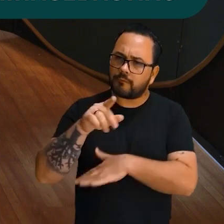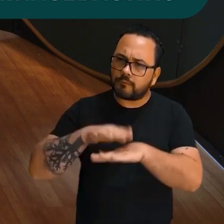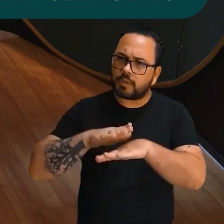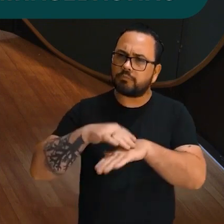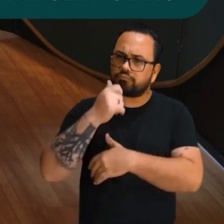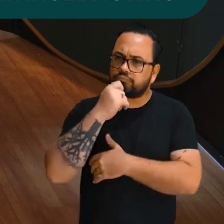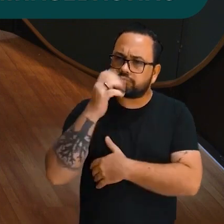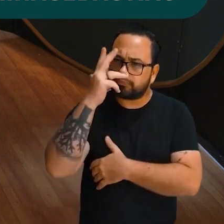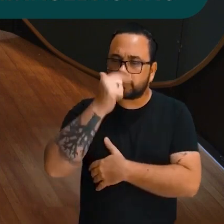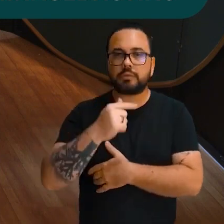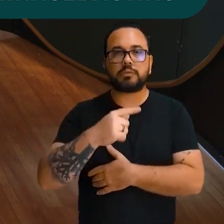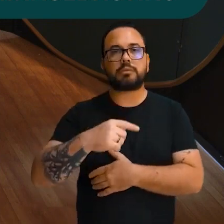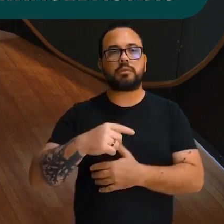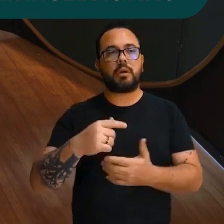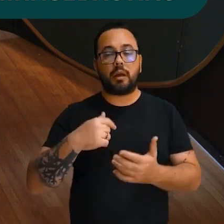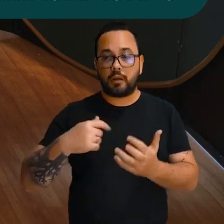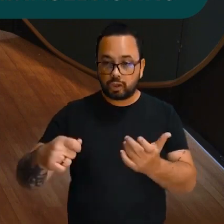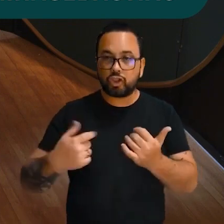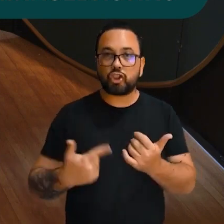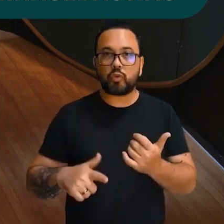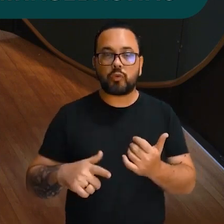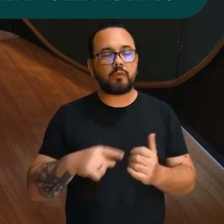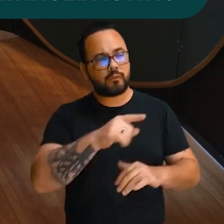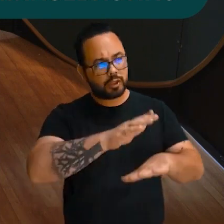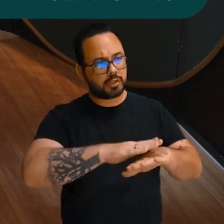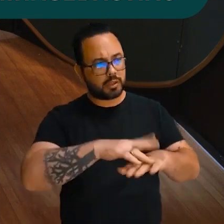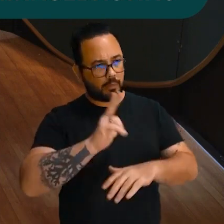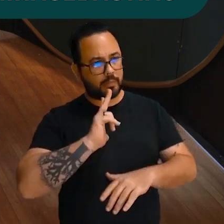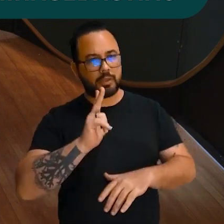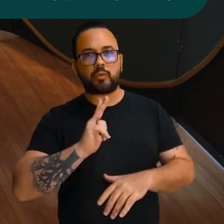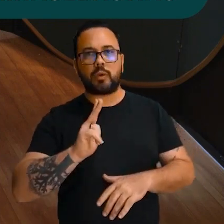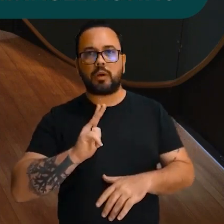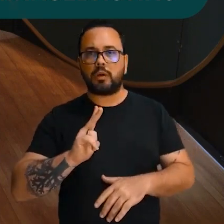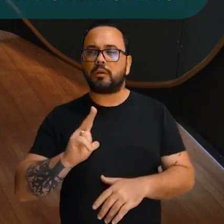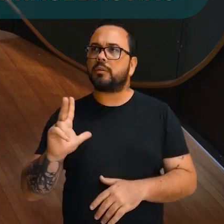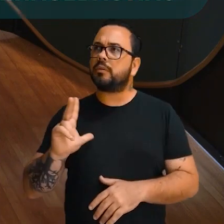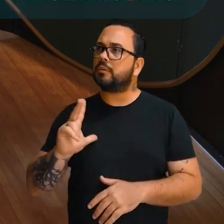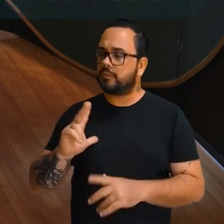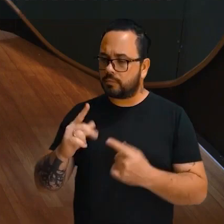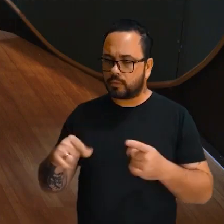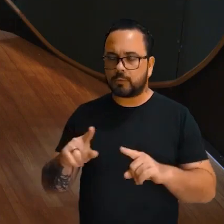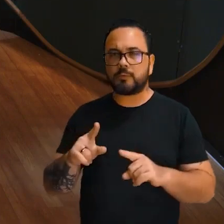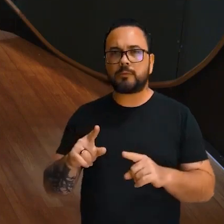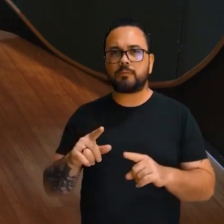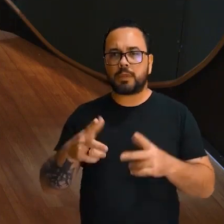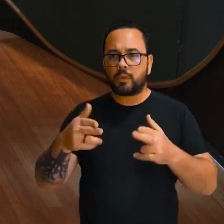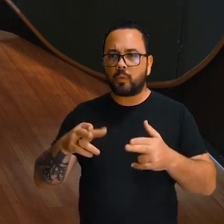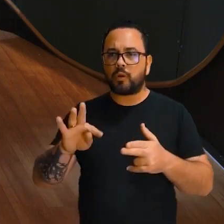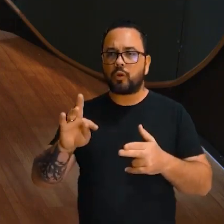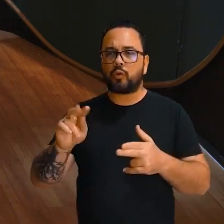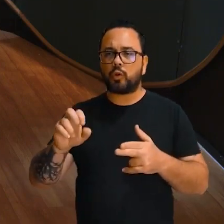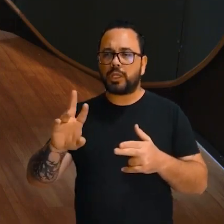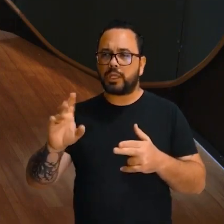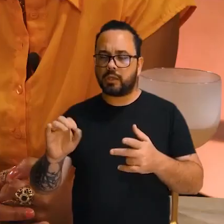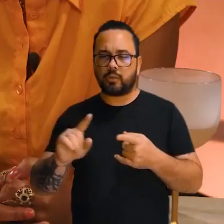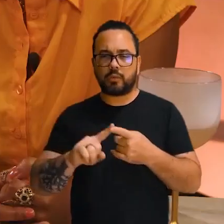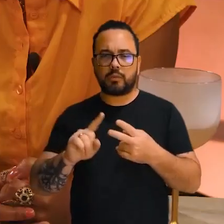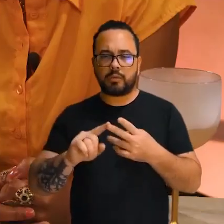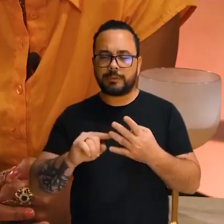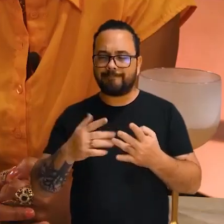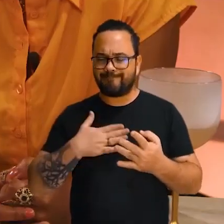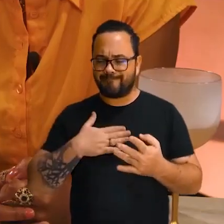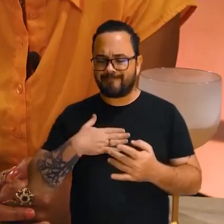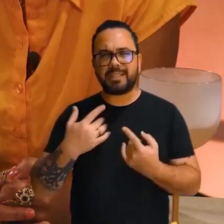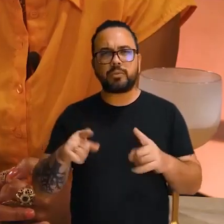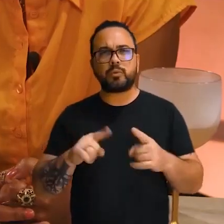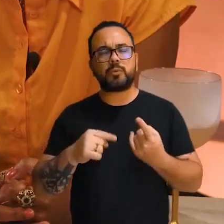né? Aí voltou o violão pra mim, o cara, toca uma coisa sua. Eu não tinha nada tão foda que nem o Toninho Horta, que nem... Uhum. Falei, minha...